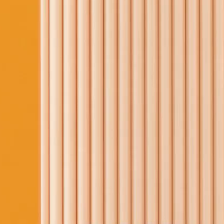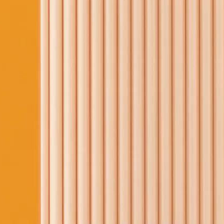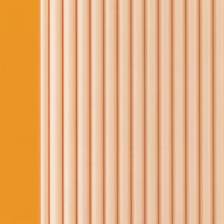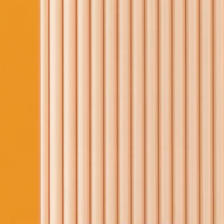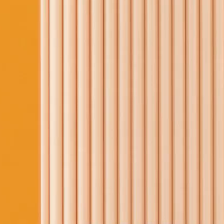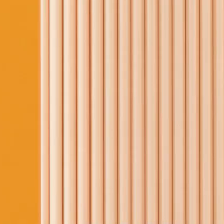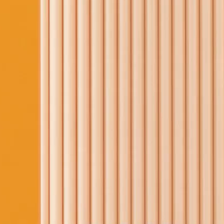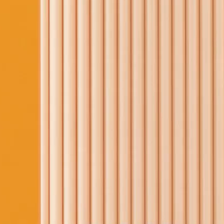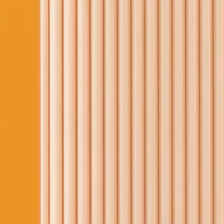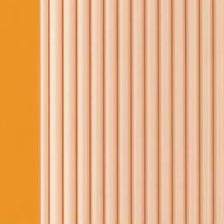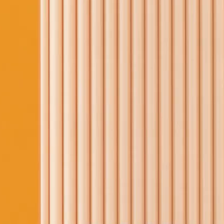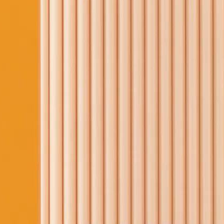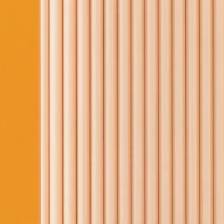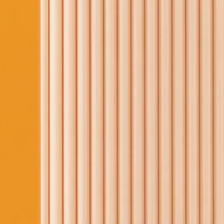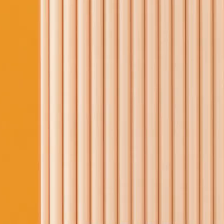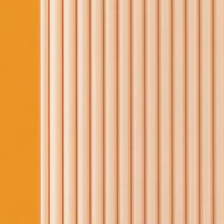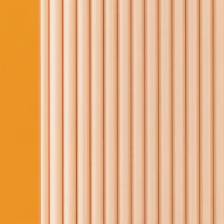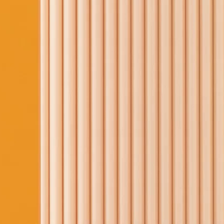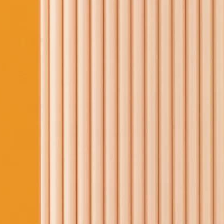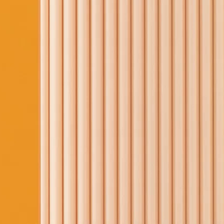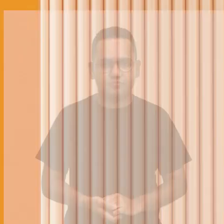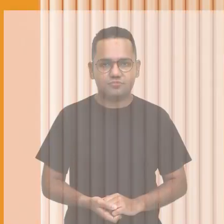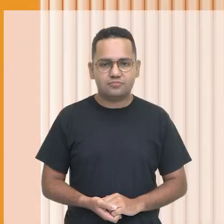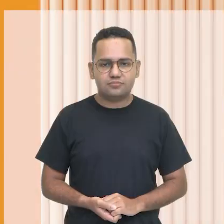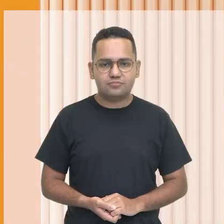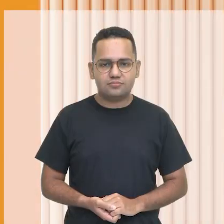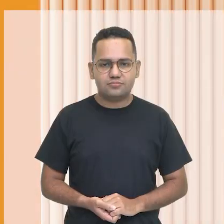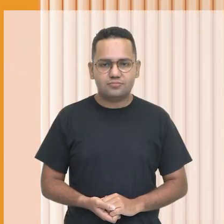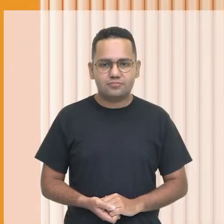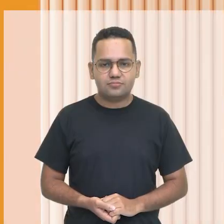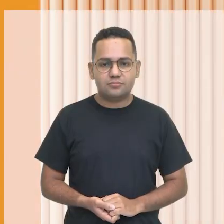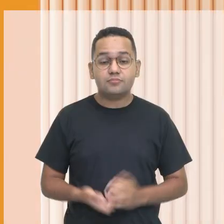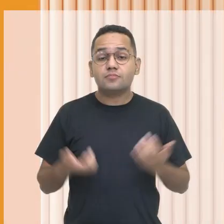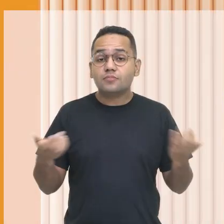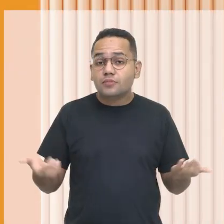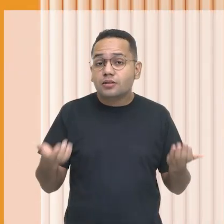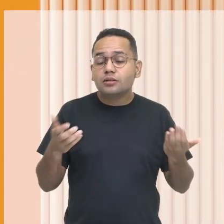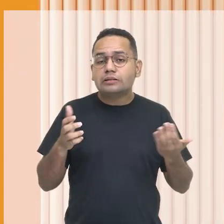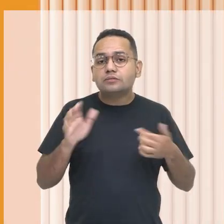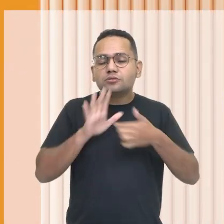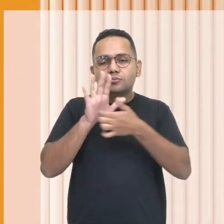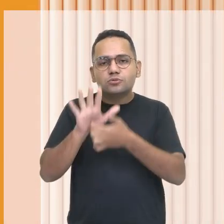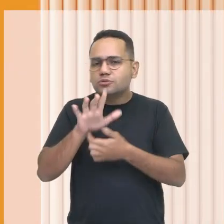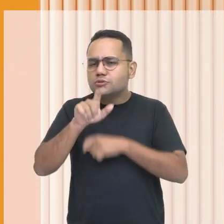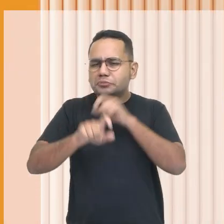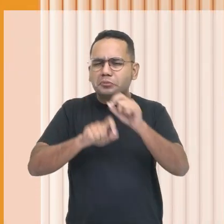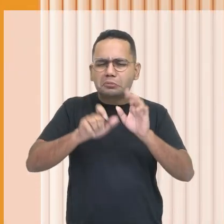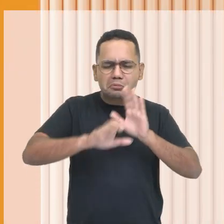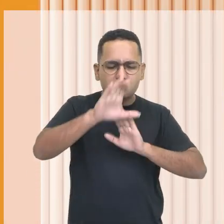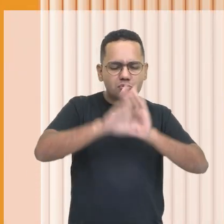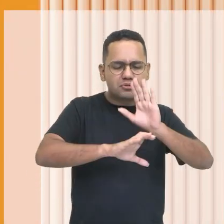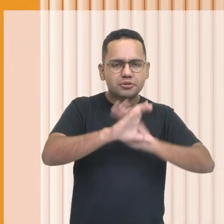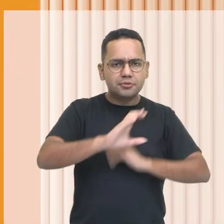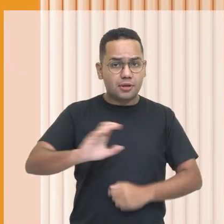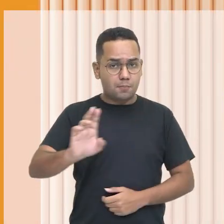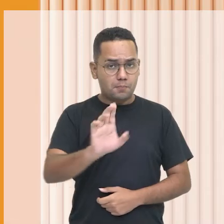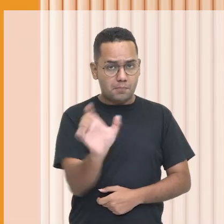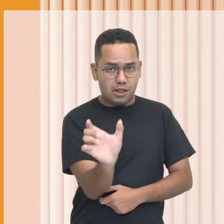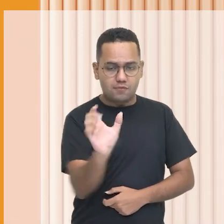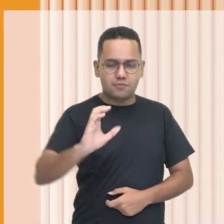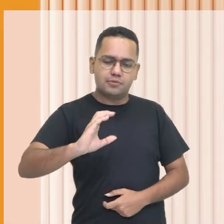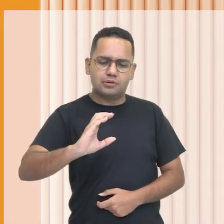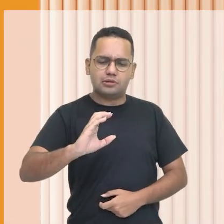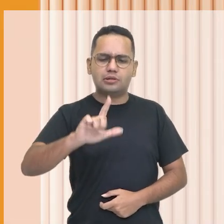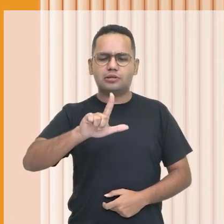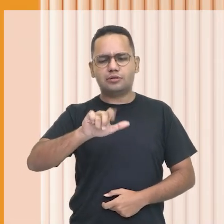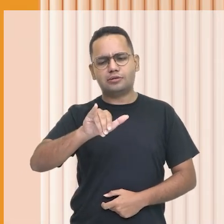Então, meus queridos, a gente começou aí falando de um conceito que é o chamado clientelismo, né? Mas o que é isso?